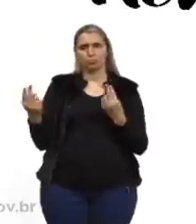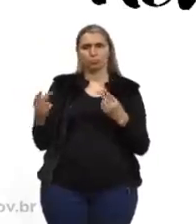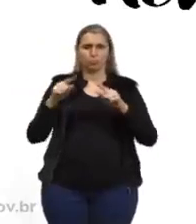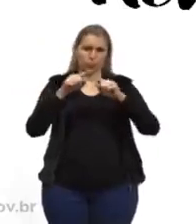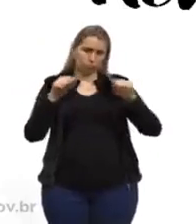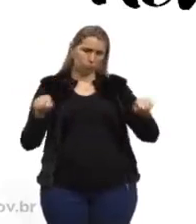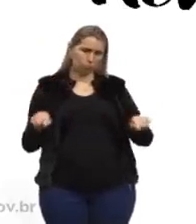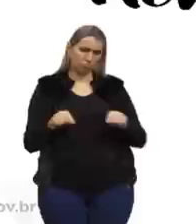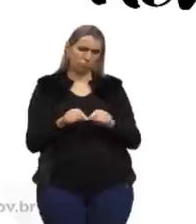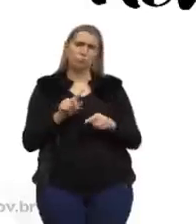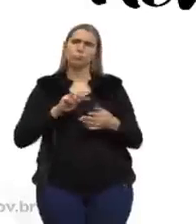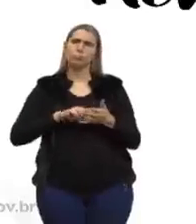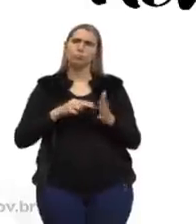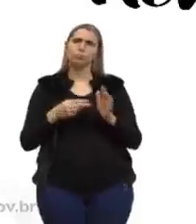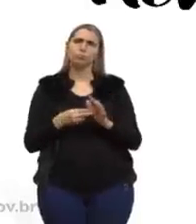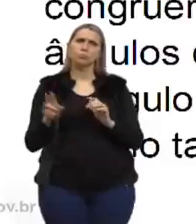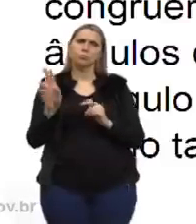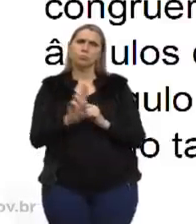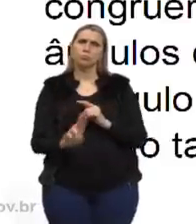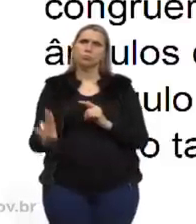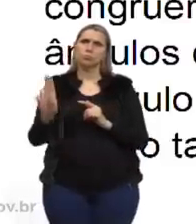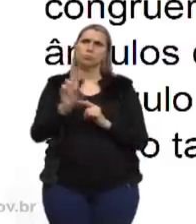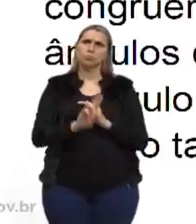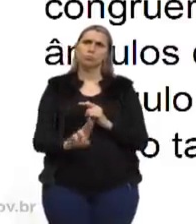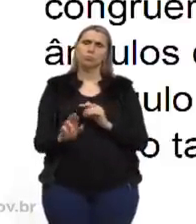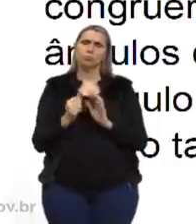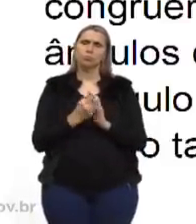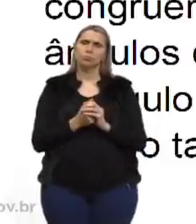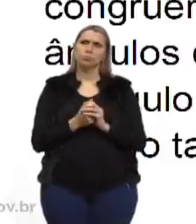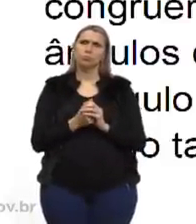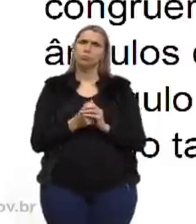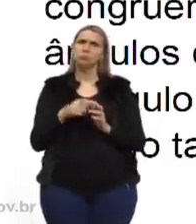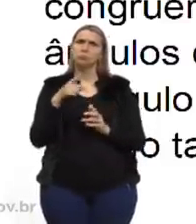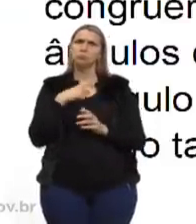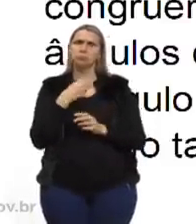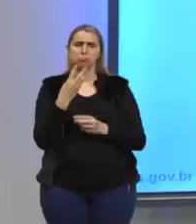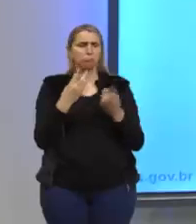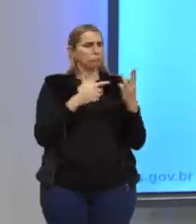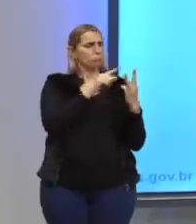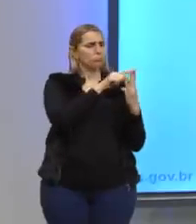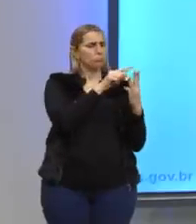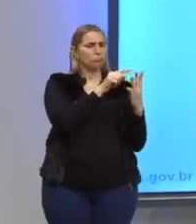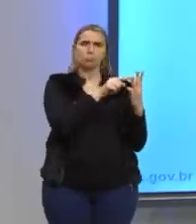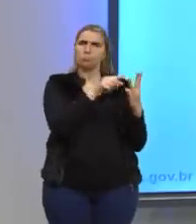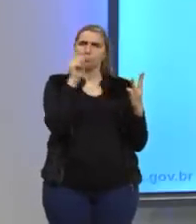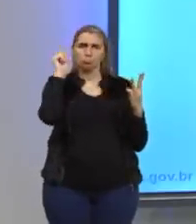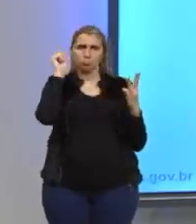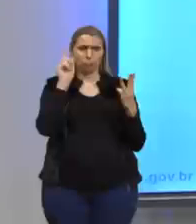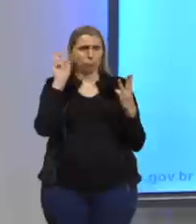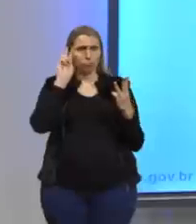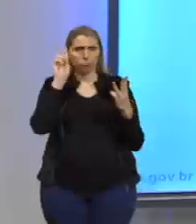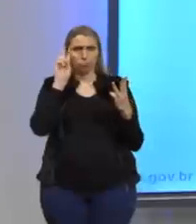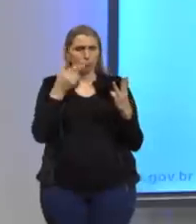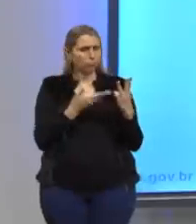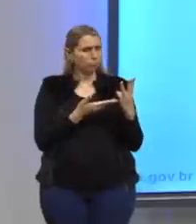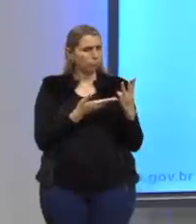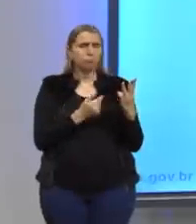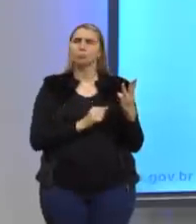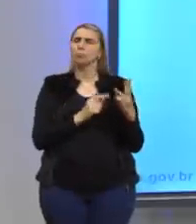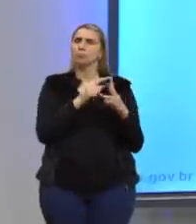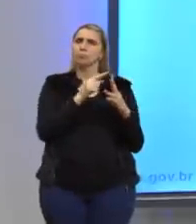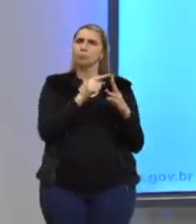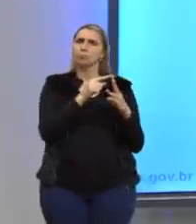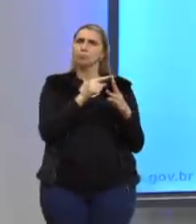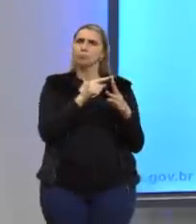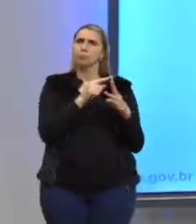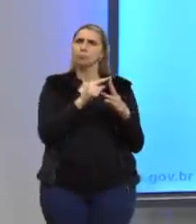é? Onde se usa? Semelhança de triângulos, nós temos três casos para nós lembrarmos. O primeiro caso, quando